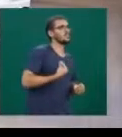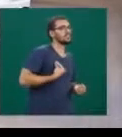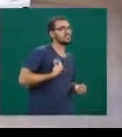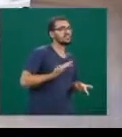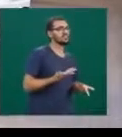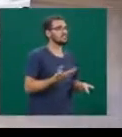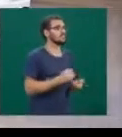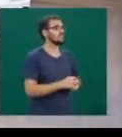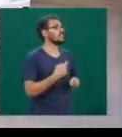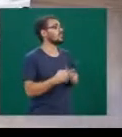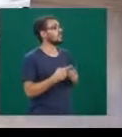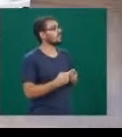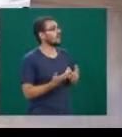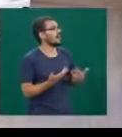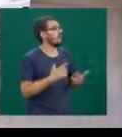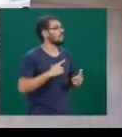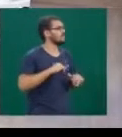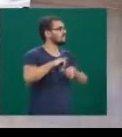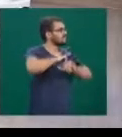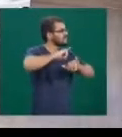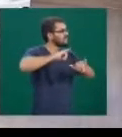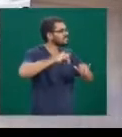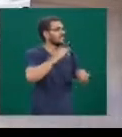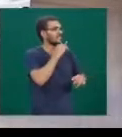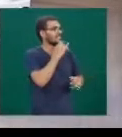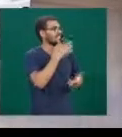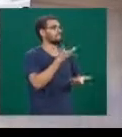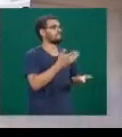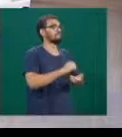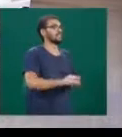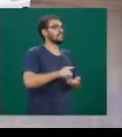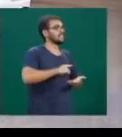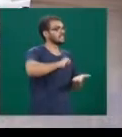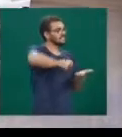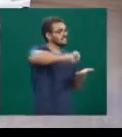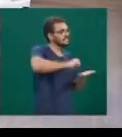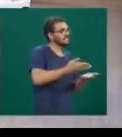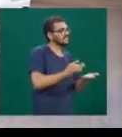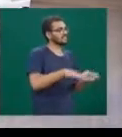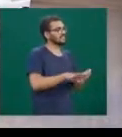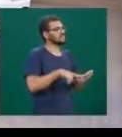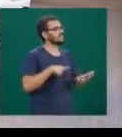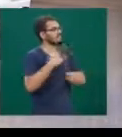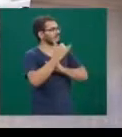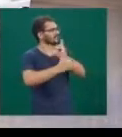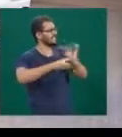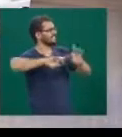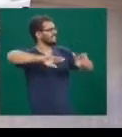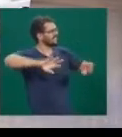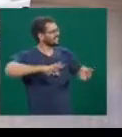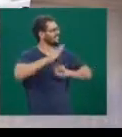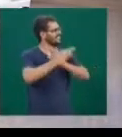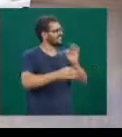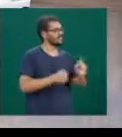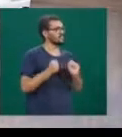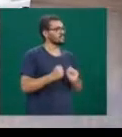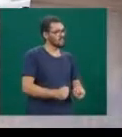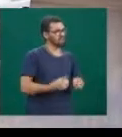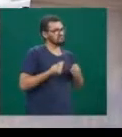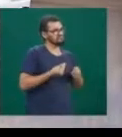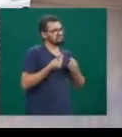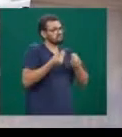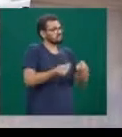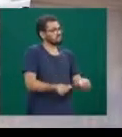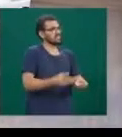Porque hoje é tudo muito multimídia, né? A gente tem o livro escrito, mas também tem outras mídias envolvidas para levar as histórias, para levar a